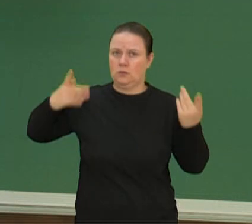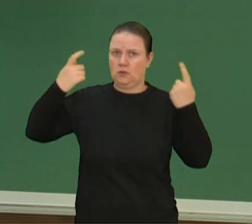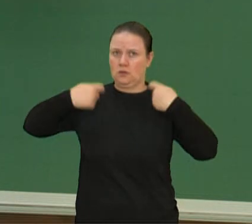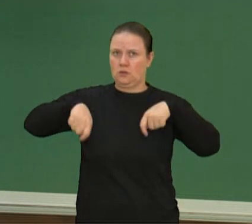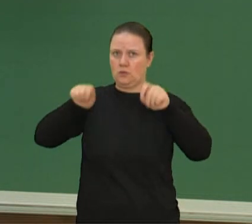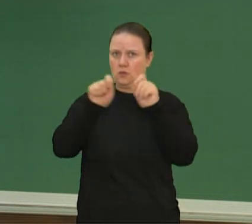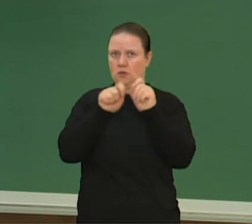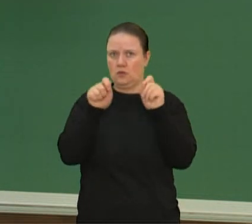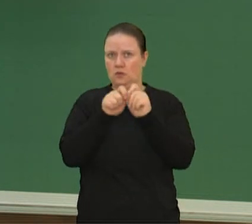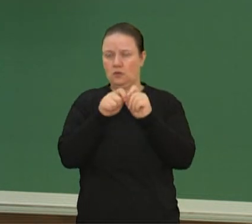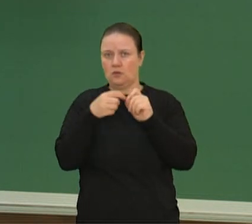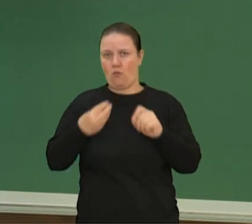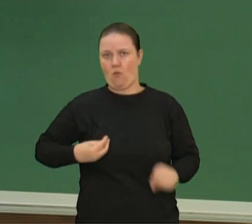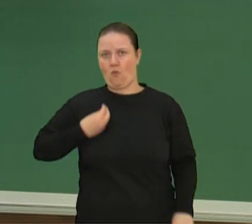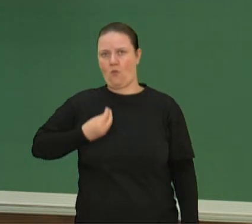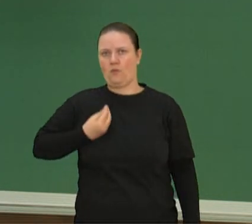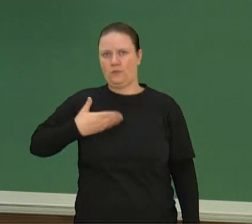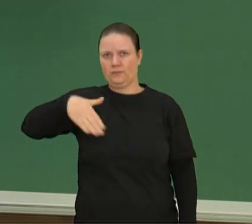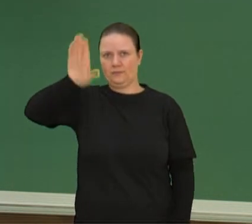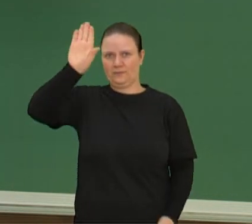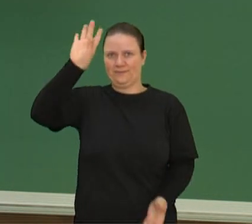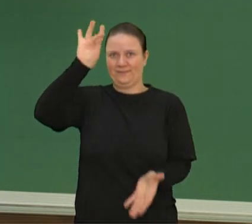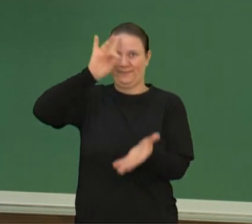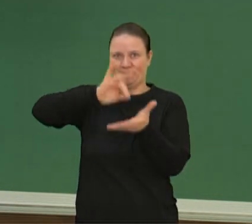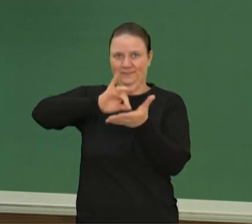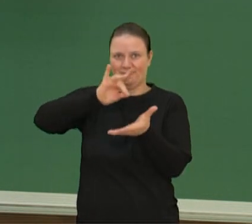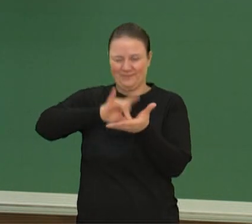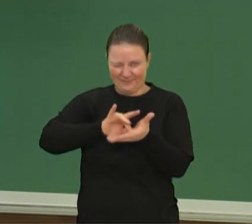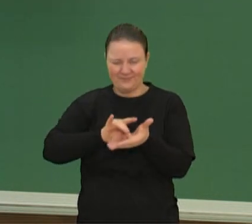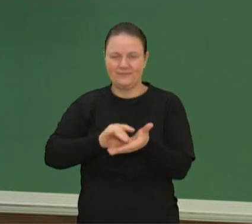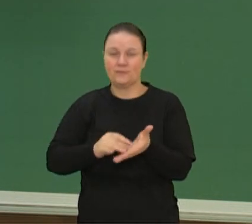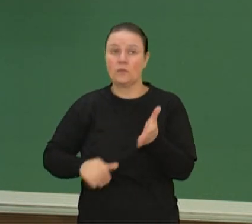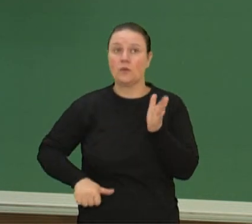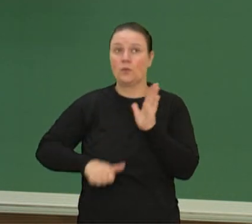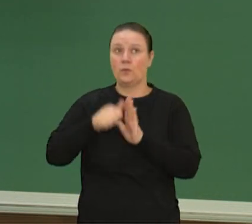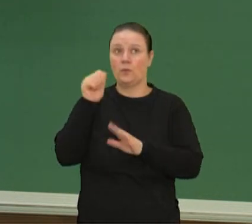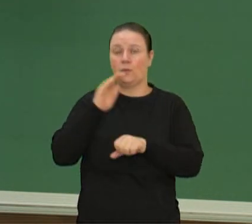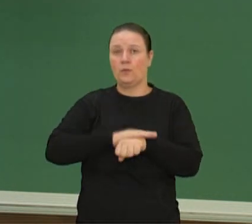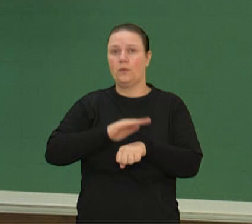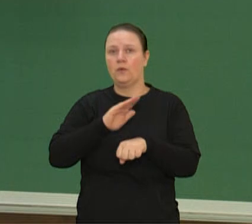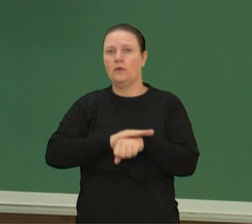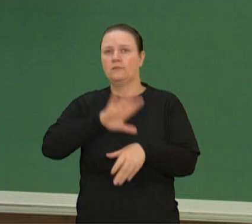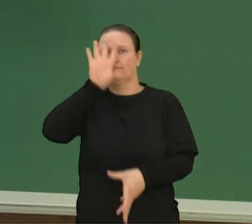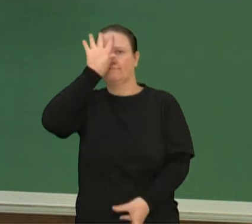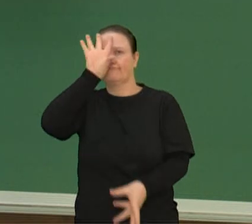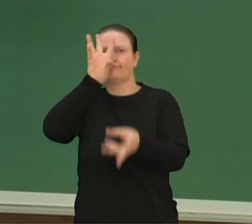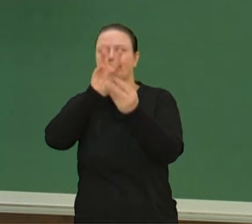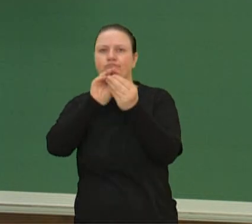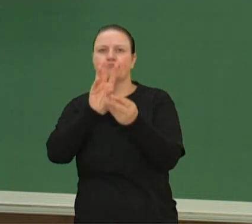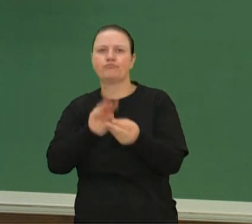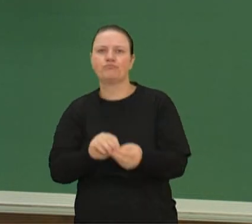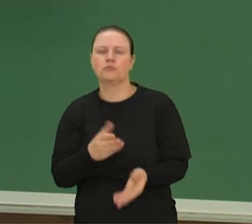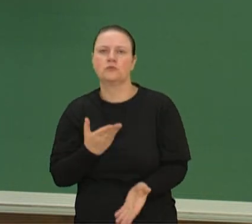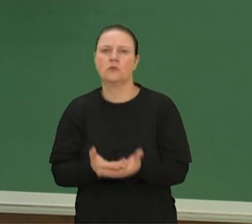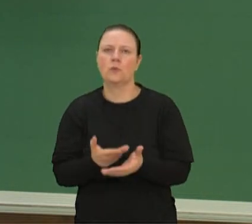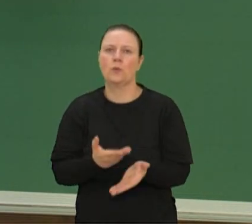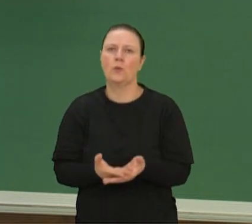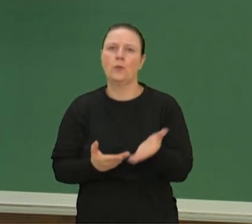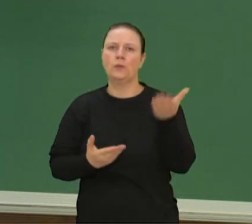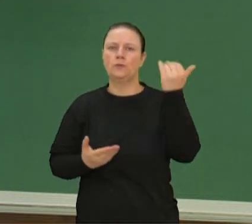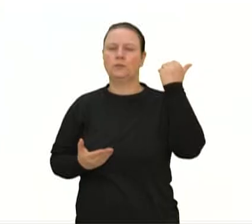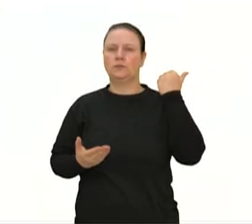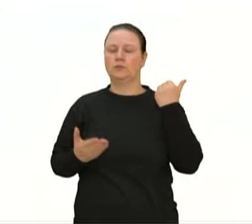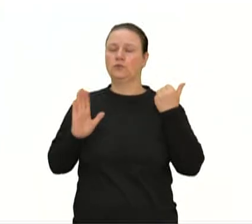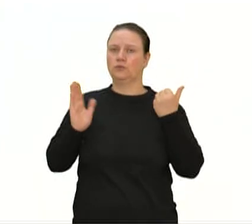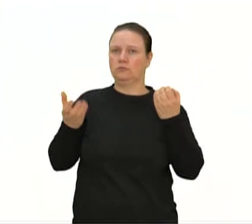você tenha a sua presença computada. No primeiro momento, então, vamos fazer uma revisão da aula anterior. Nós